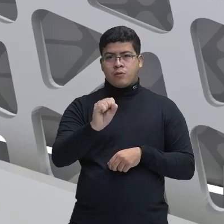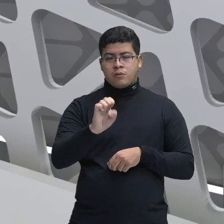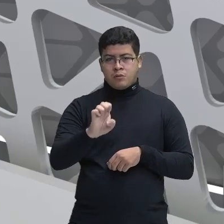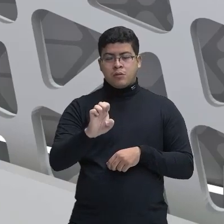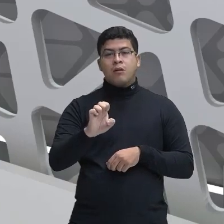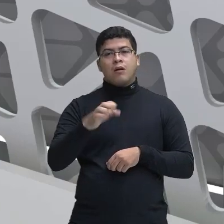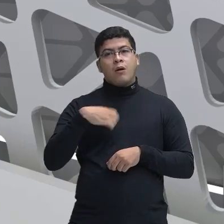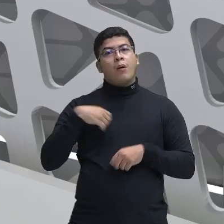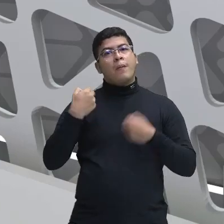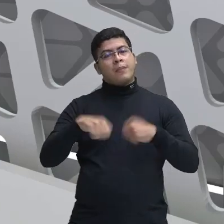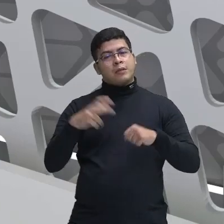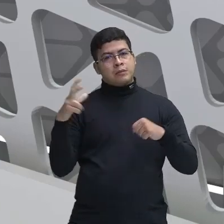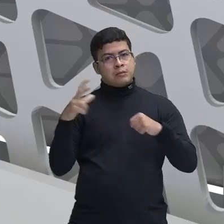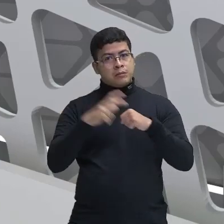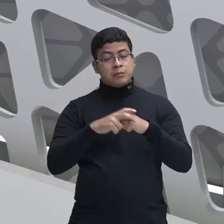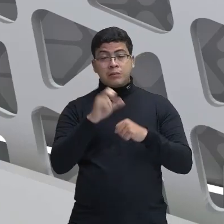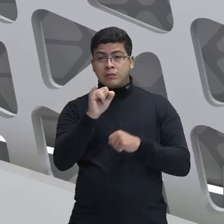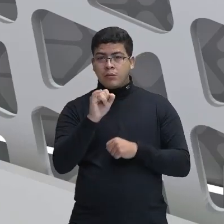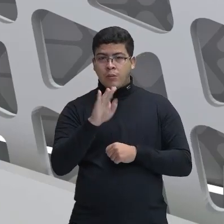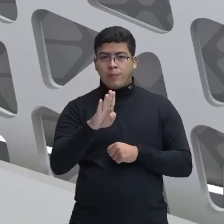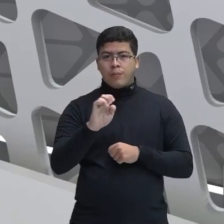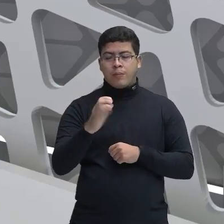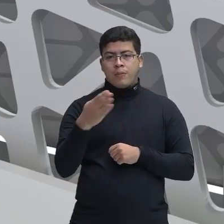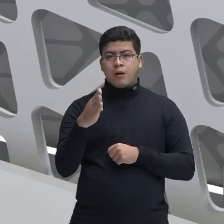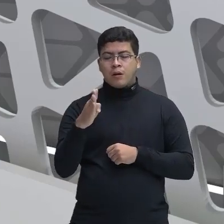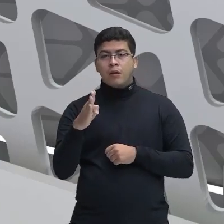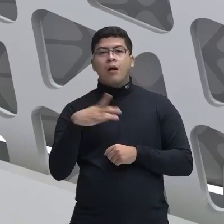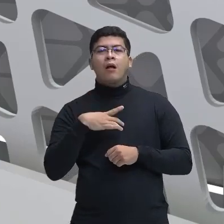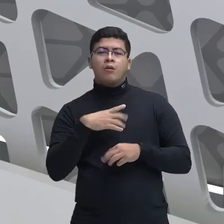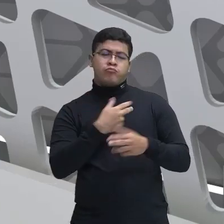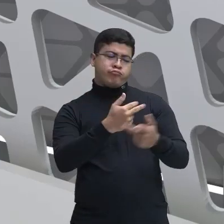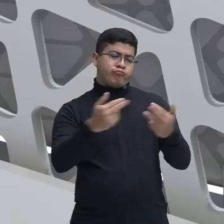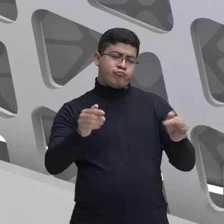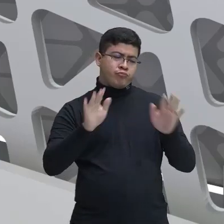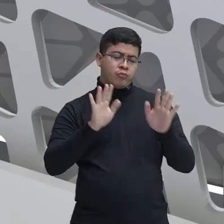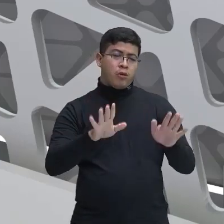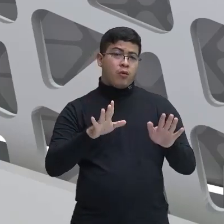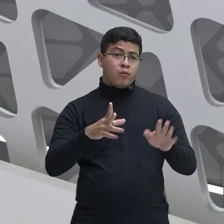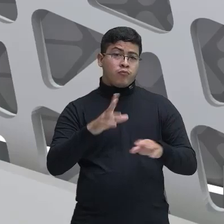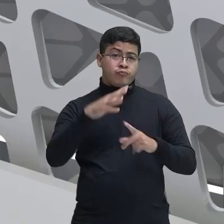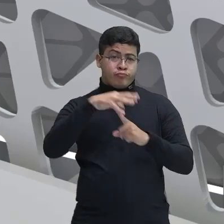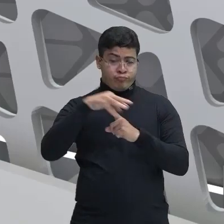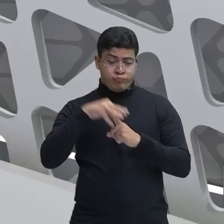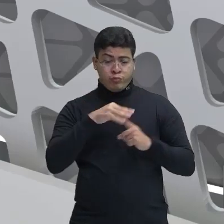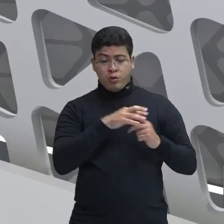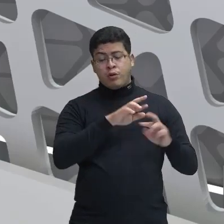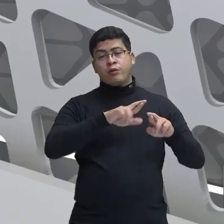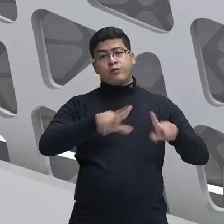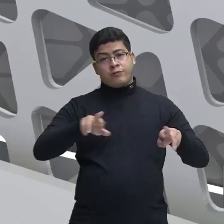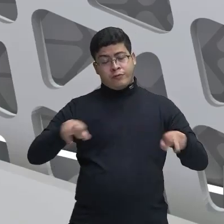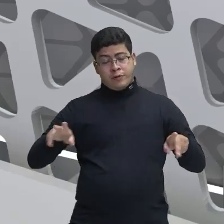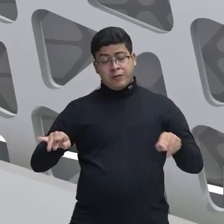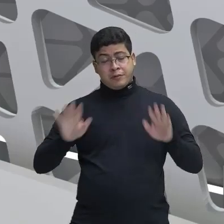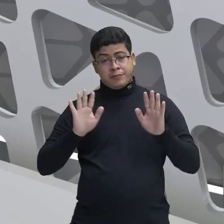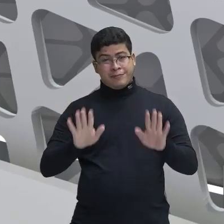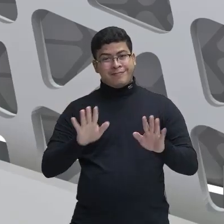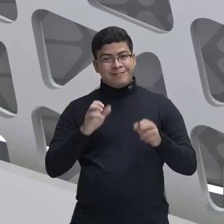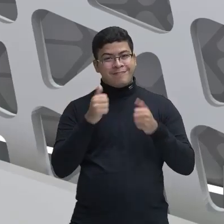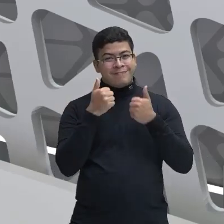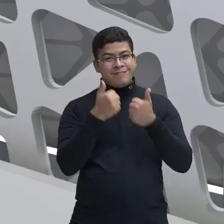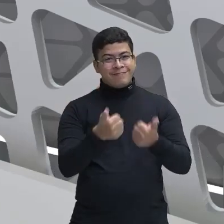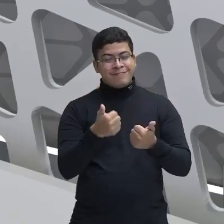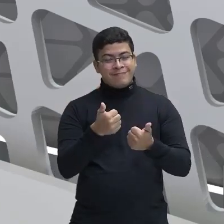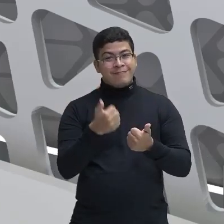aquele vírus. Se eu estiver com uma bactéria, o tratamento vai ser outro. Se for o fungo, vai ser um tratamento diferente, tá bom?